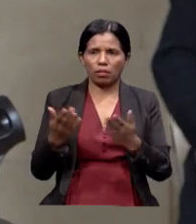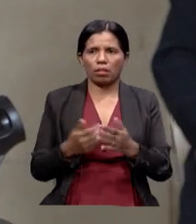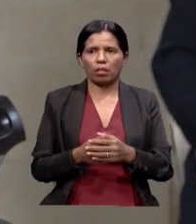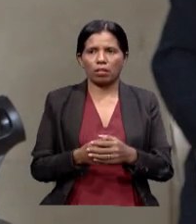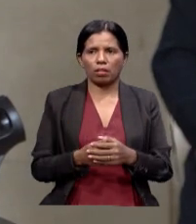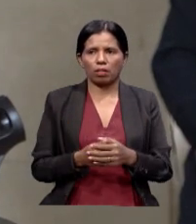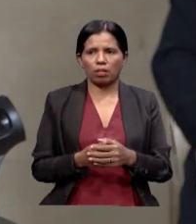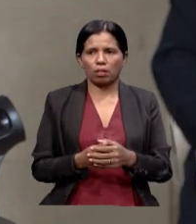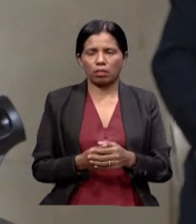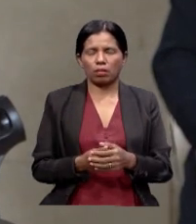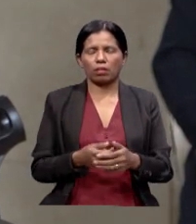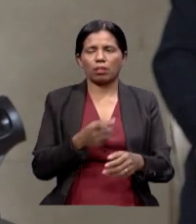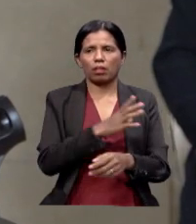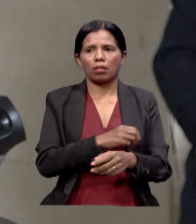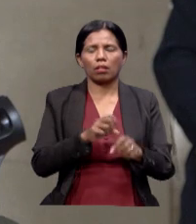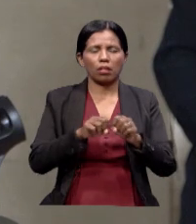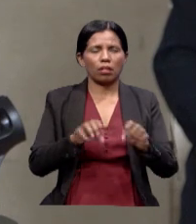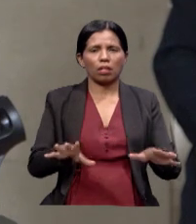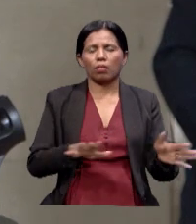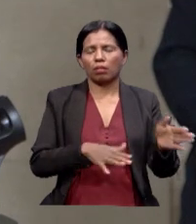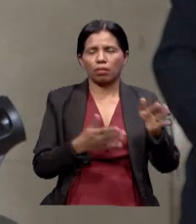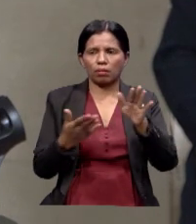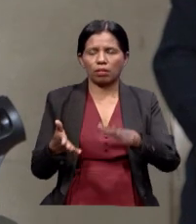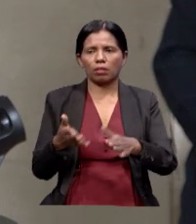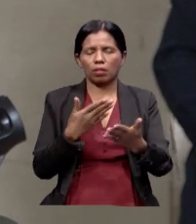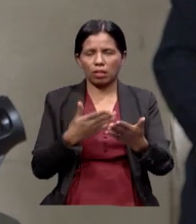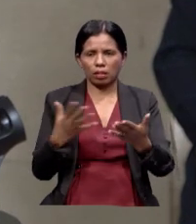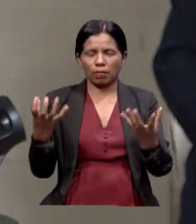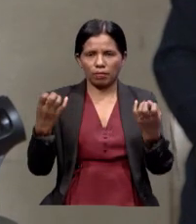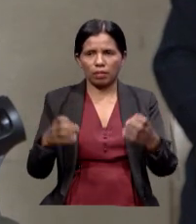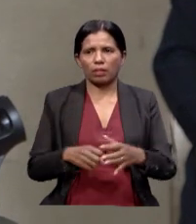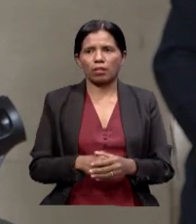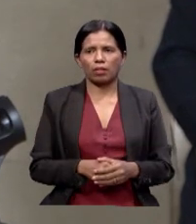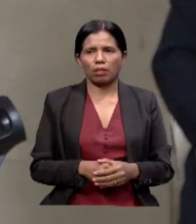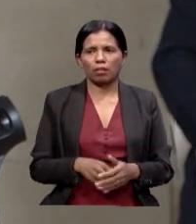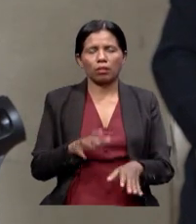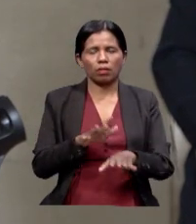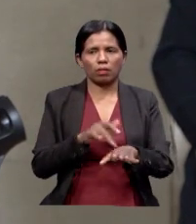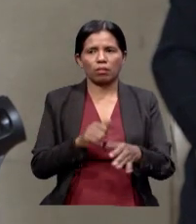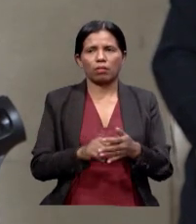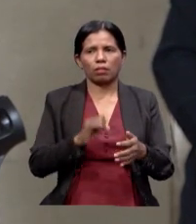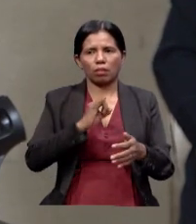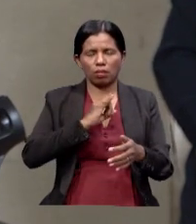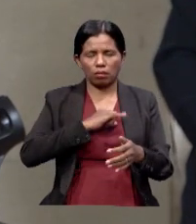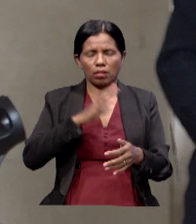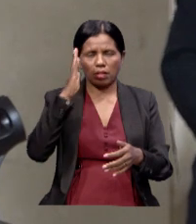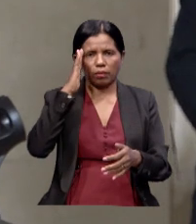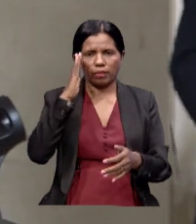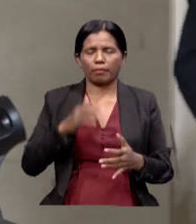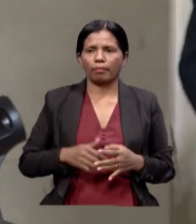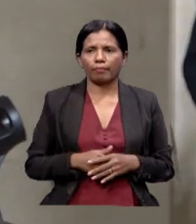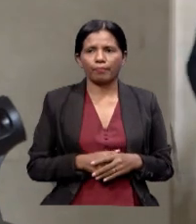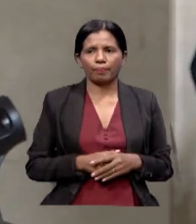perder tempo lá com se sambara afeta a outra. Então, o conselho, o